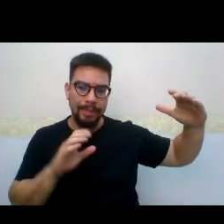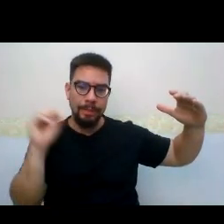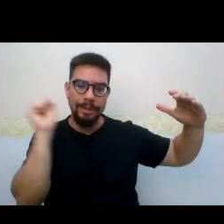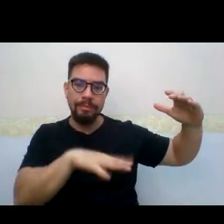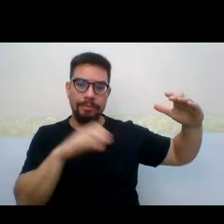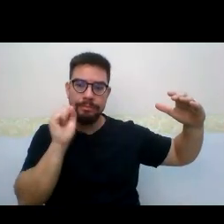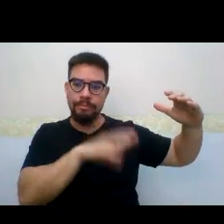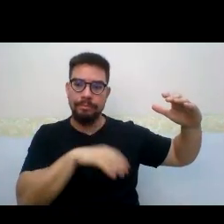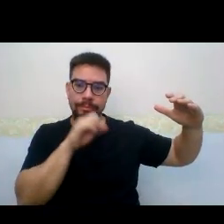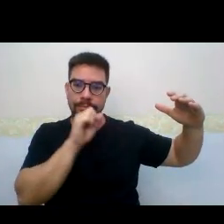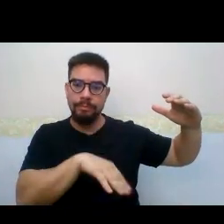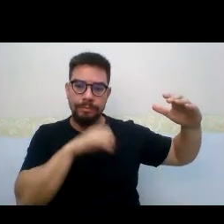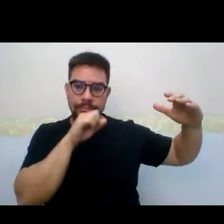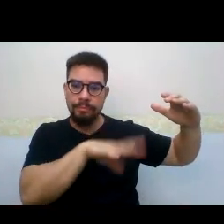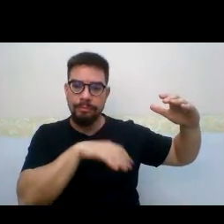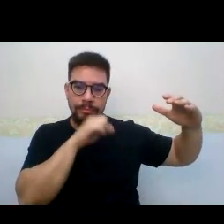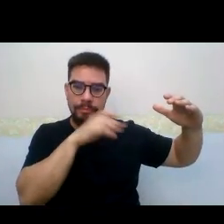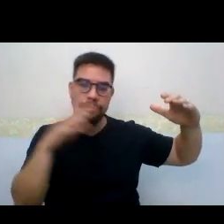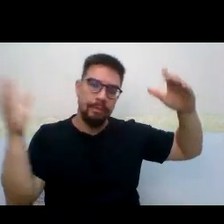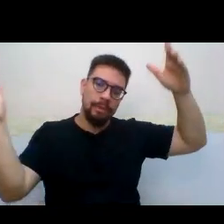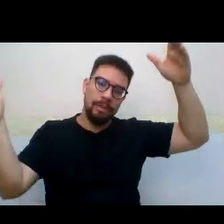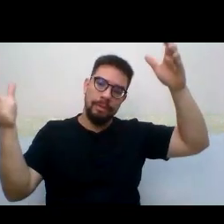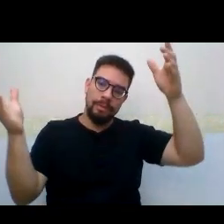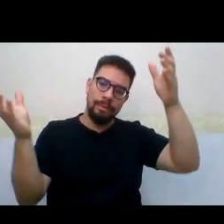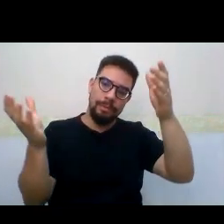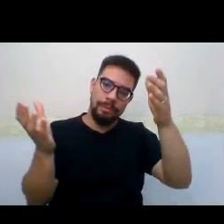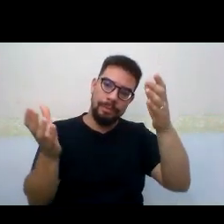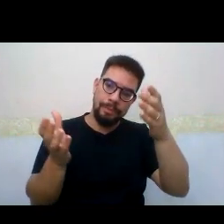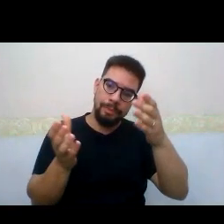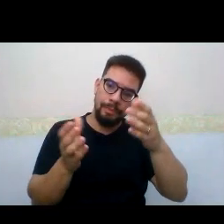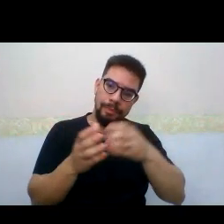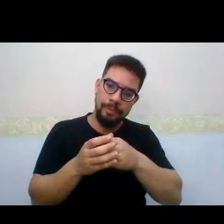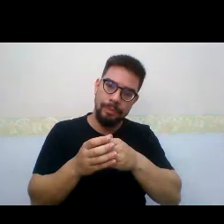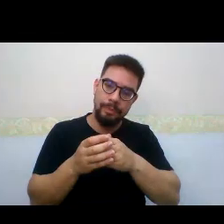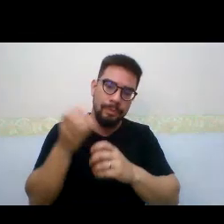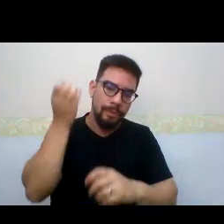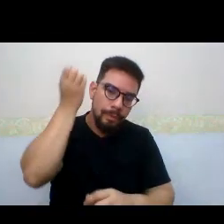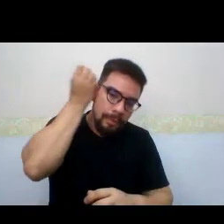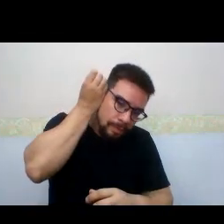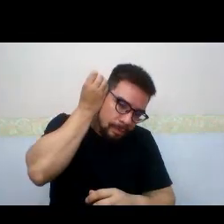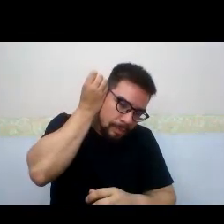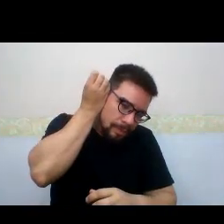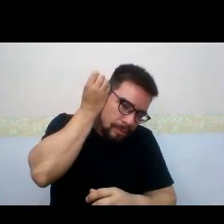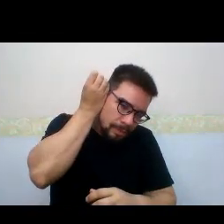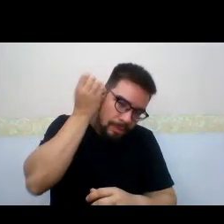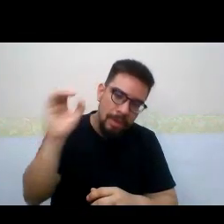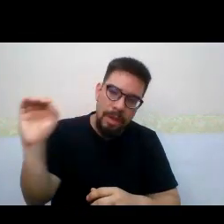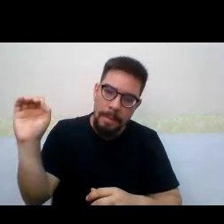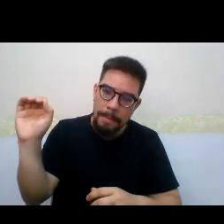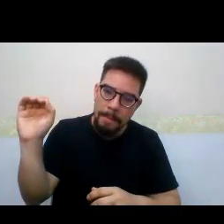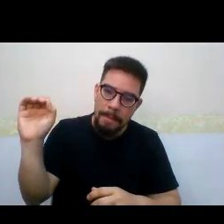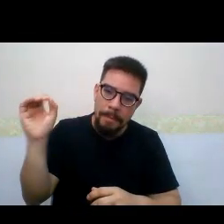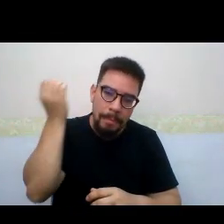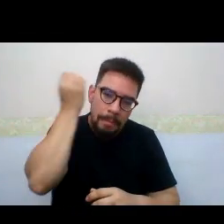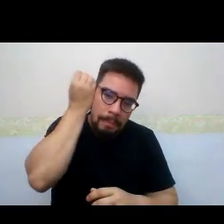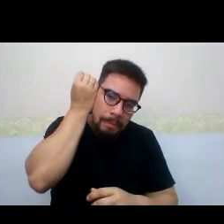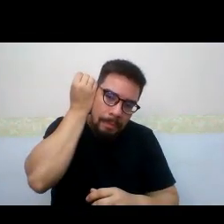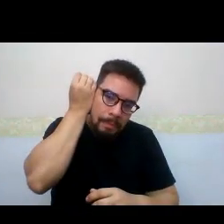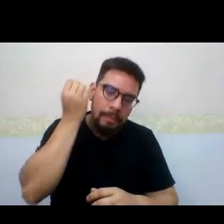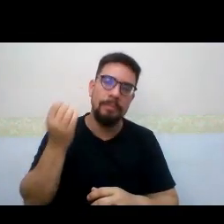com uma ponta bem pequenininha, entrando no ouvido do estudante, e ele não pode fazer